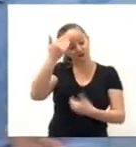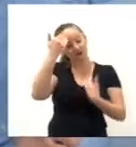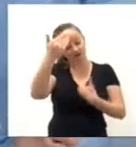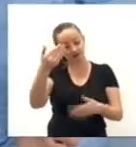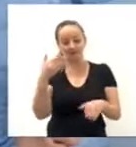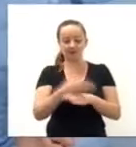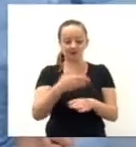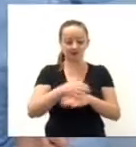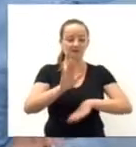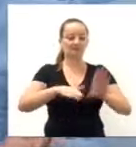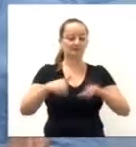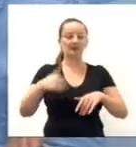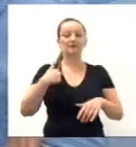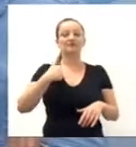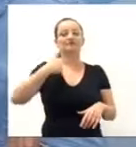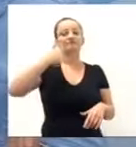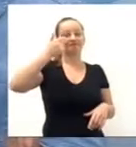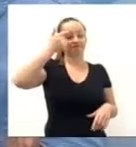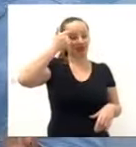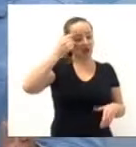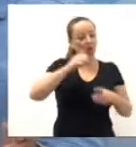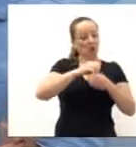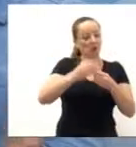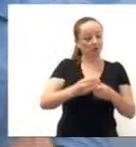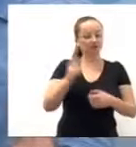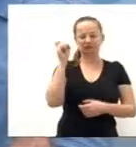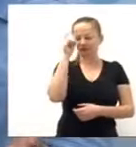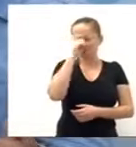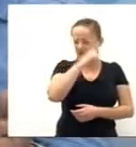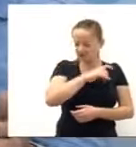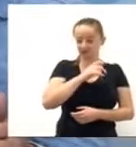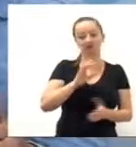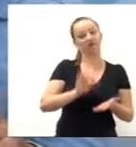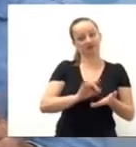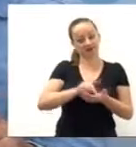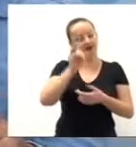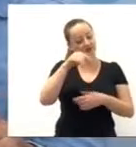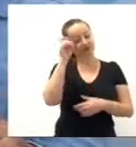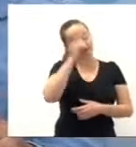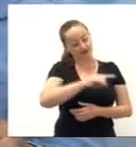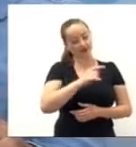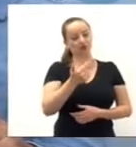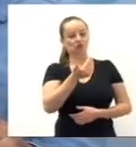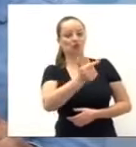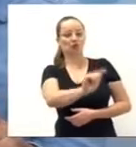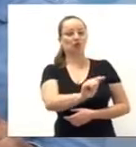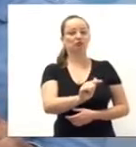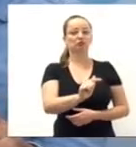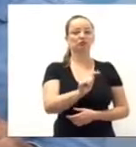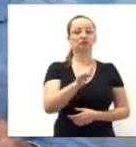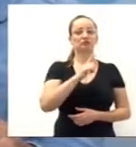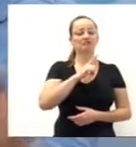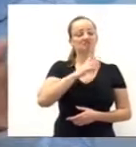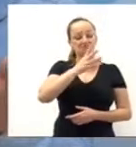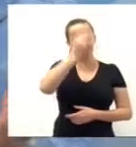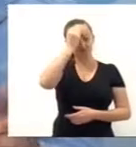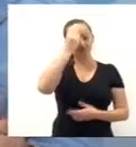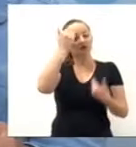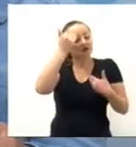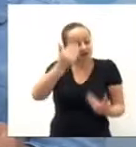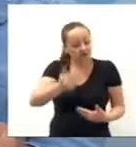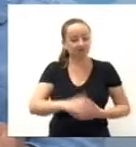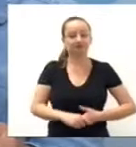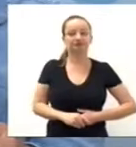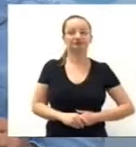participação. Alguns consideraram um conteúdo difícil, realmente é. Né? Outros já tiveram a compreensão e